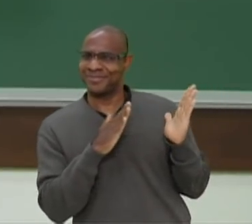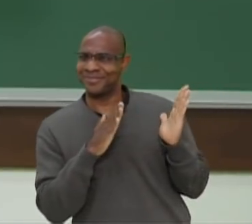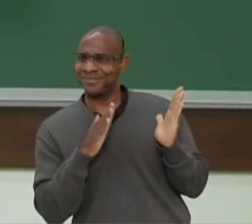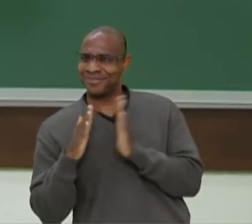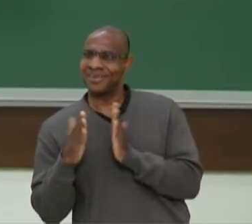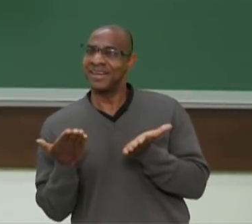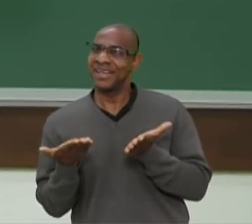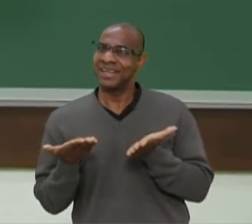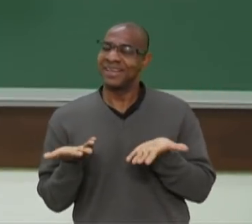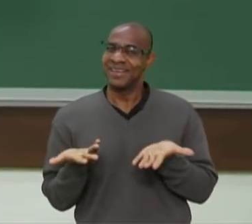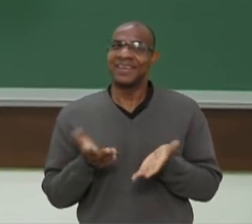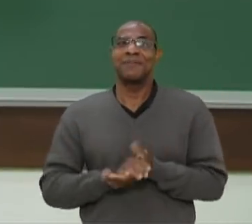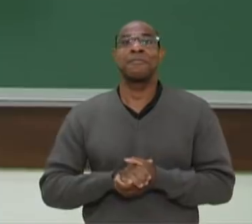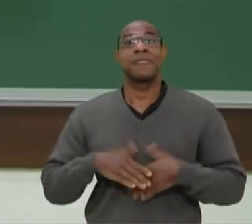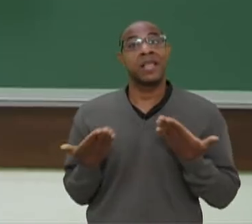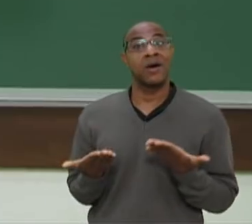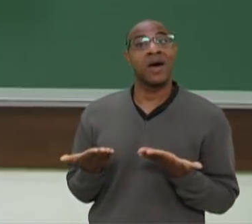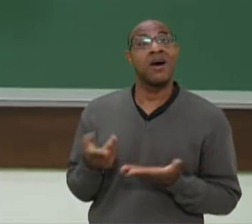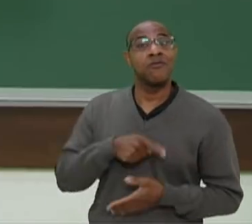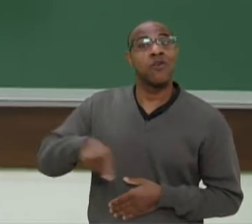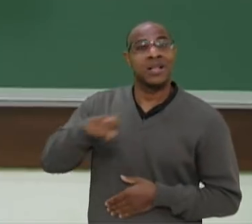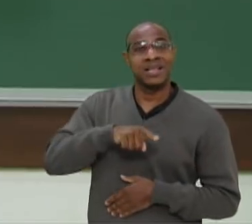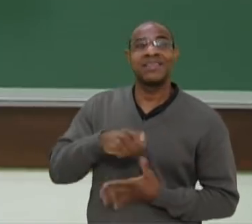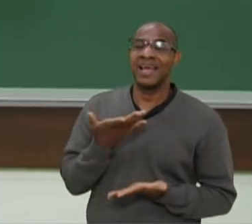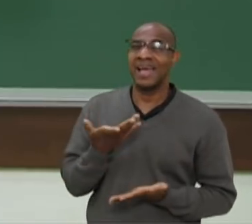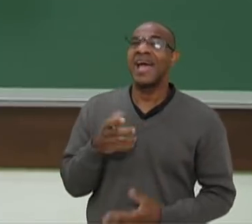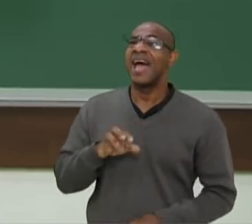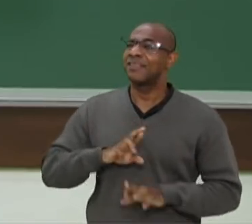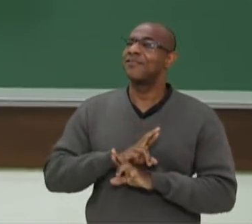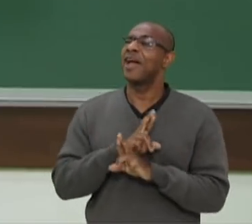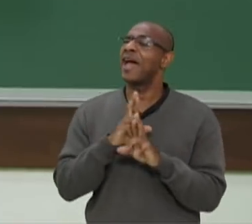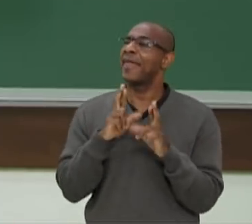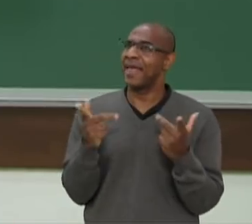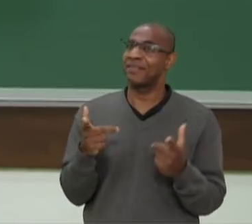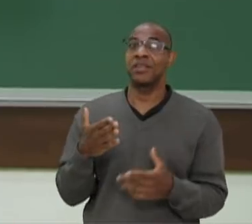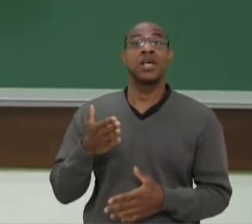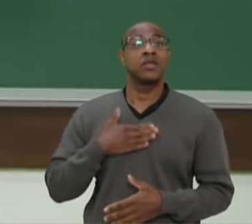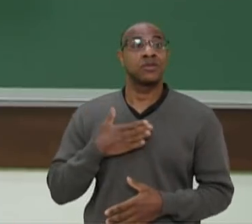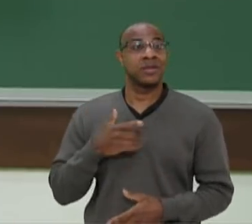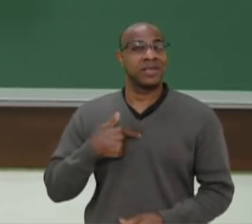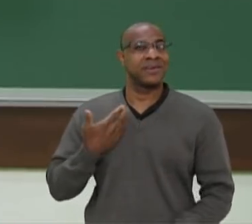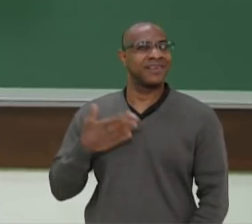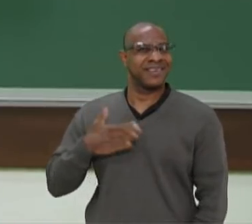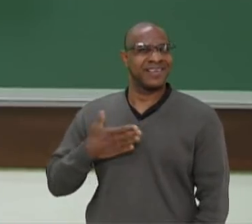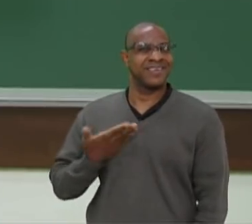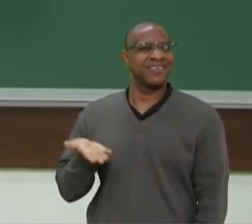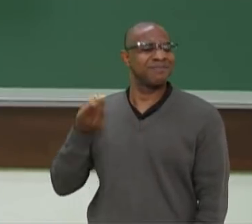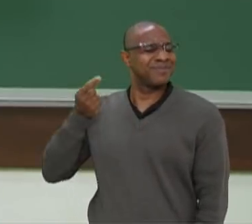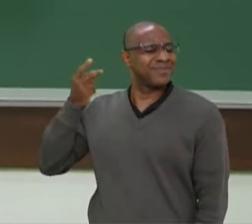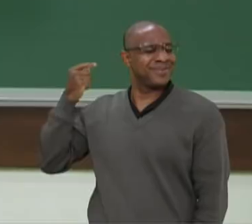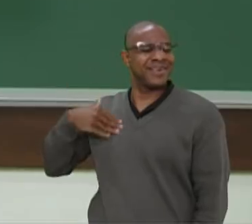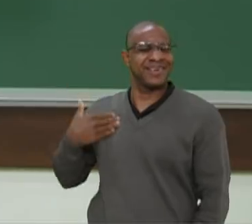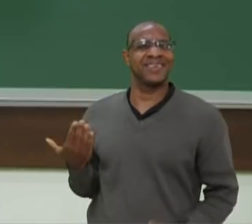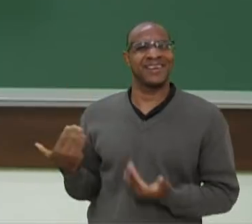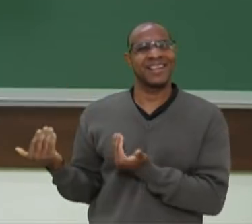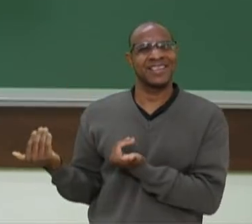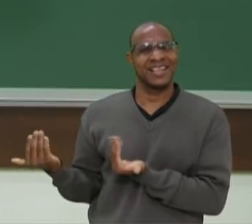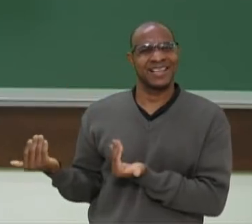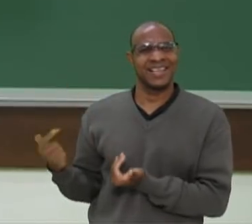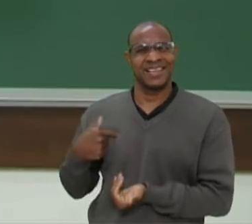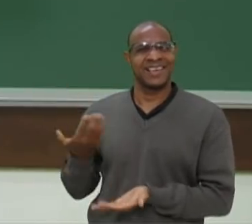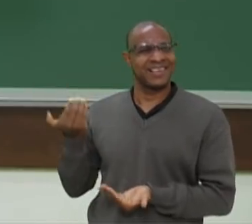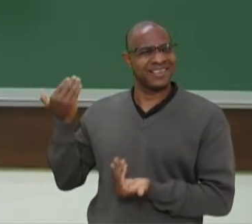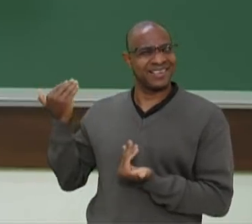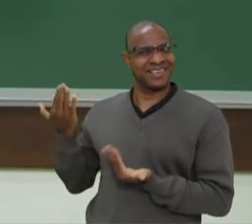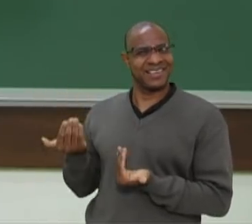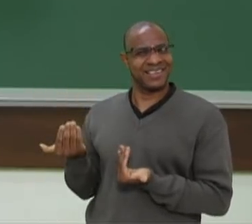está muito em alta. Deve ser muito diferente do meu tempo quando eu era adolescente. Sim,